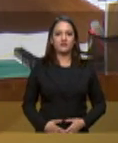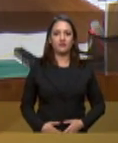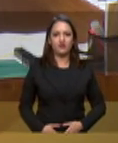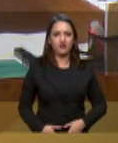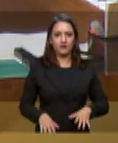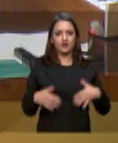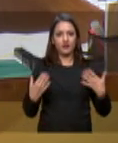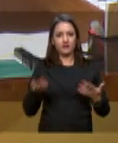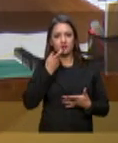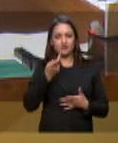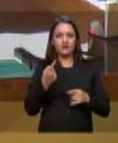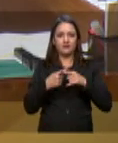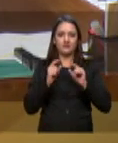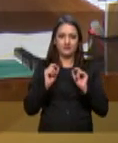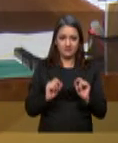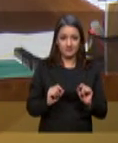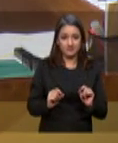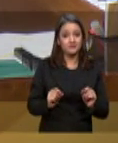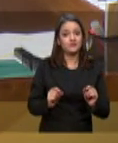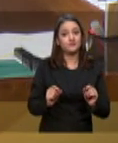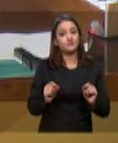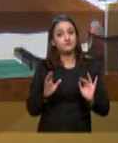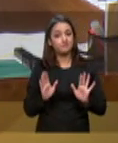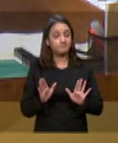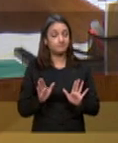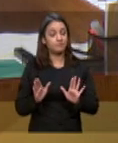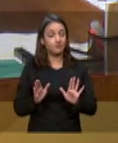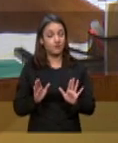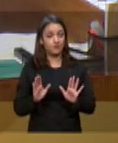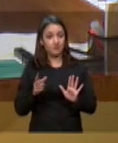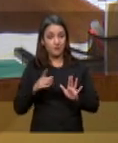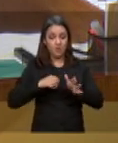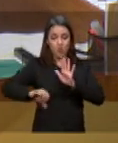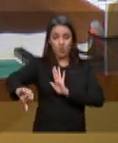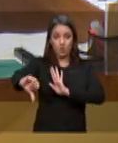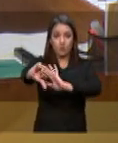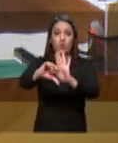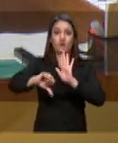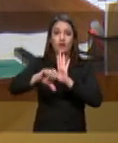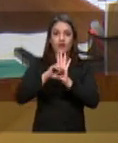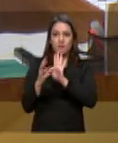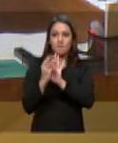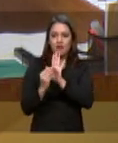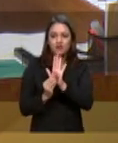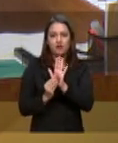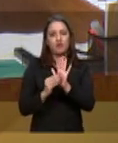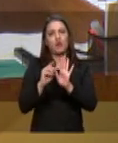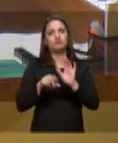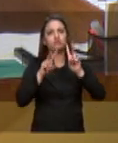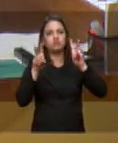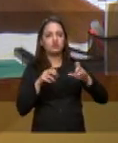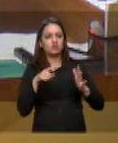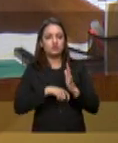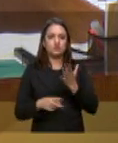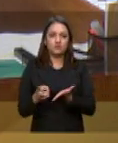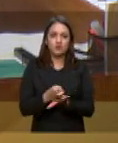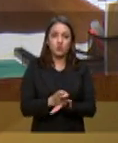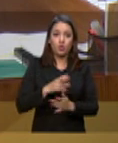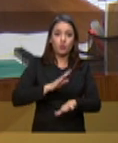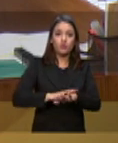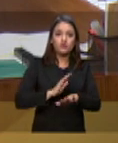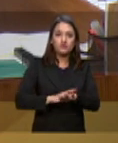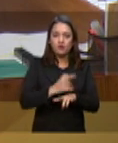Supremo reconhece há muito que, para os crimes materiais voltados contra a ordem tributária, a contagem do prazo prescricional apenas se inicia